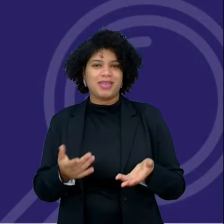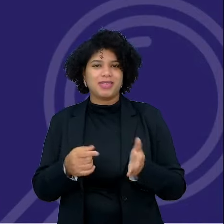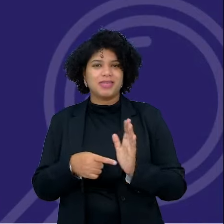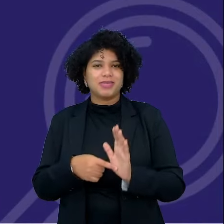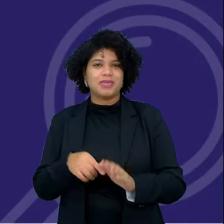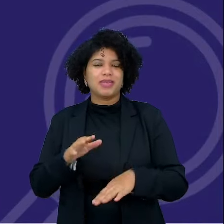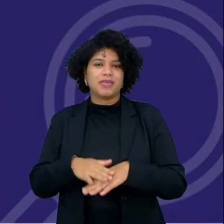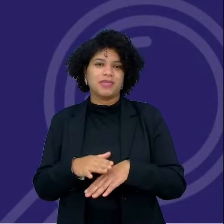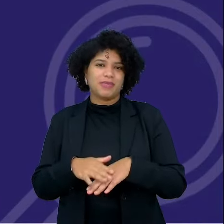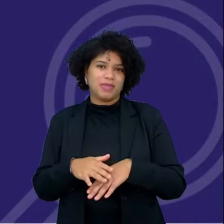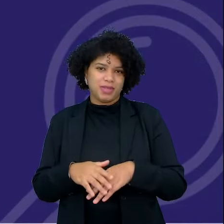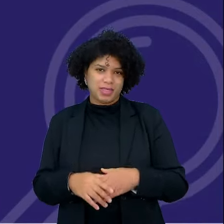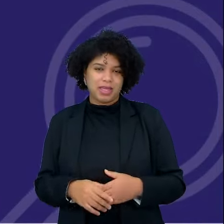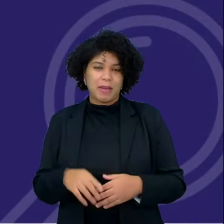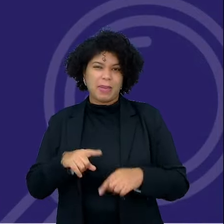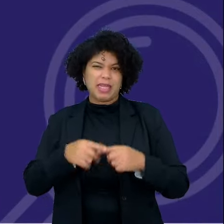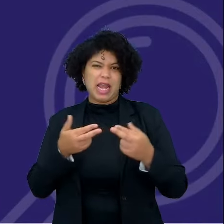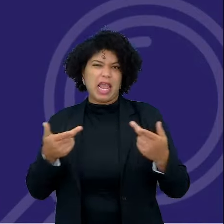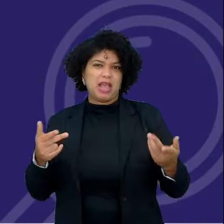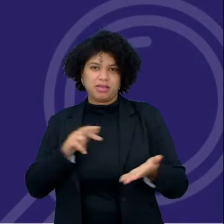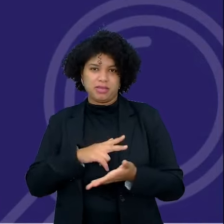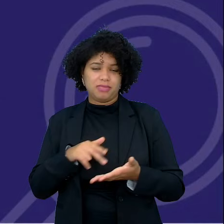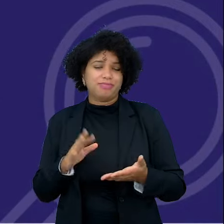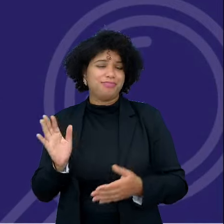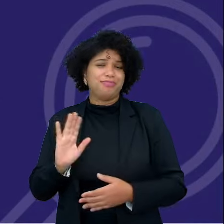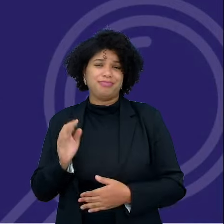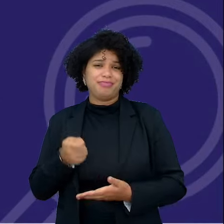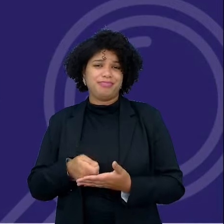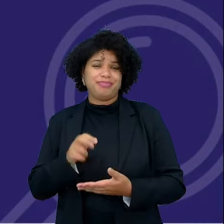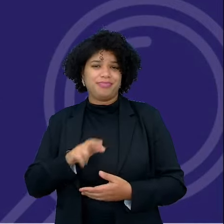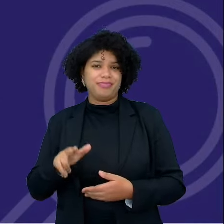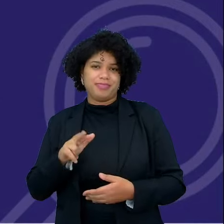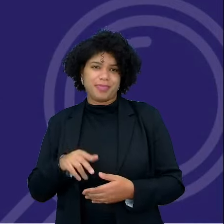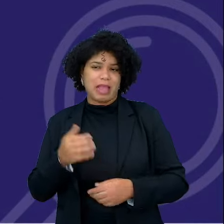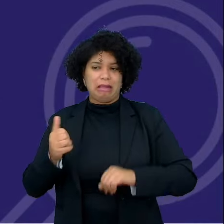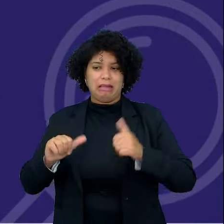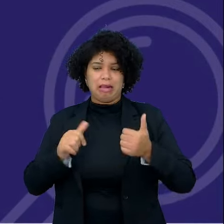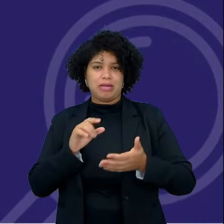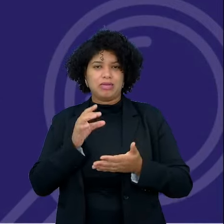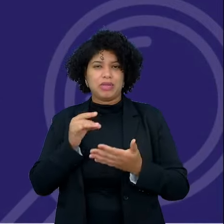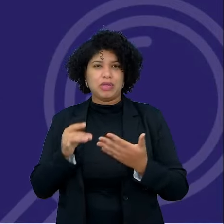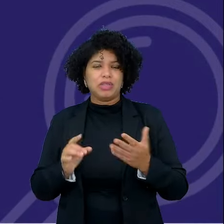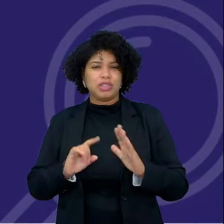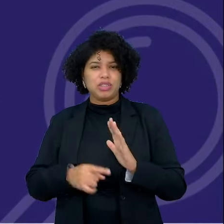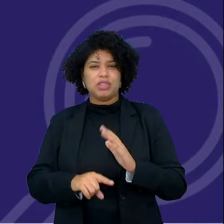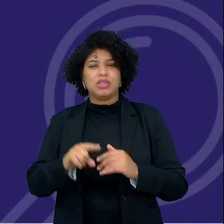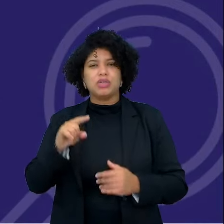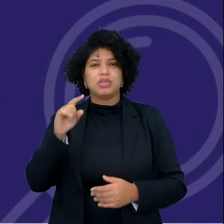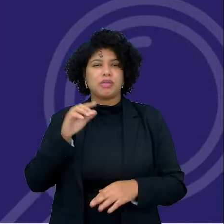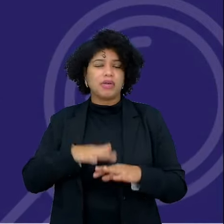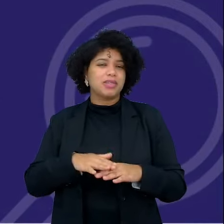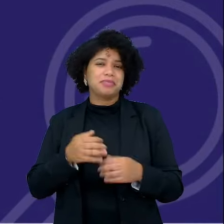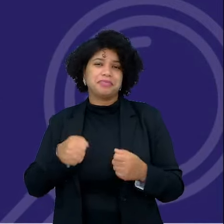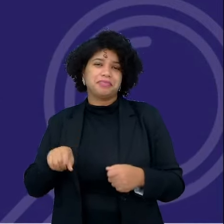não exige muito material e nem exige nada, uma análise muito difícil de se realizar com o